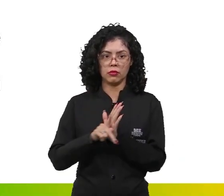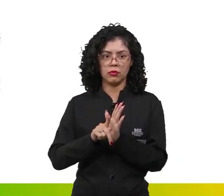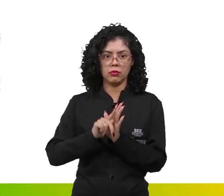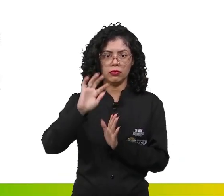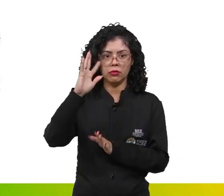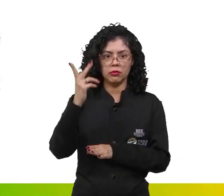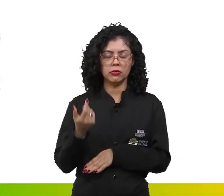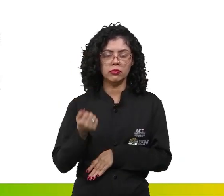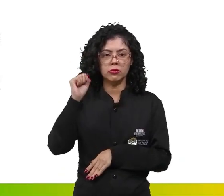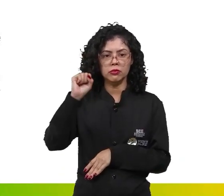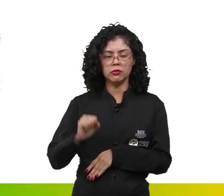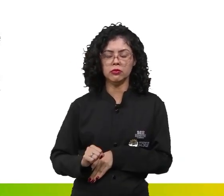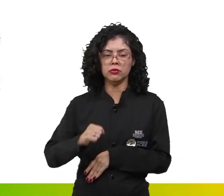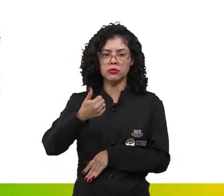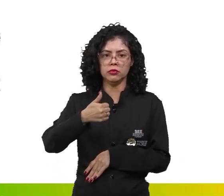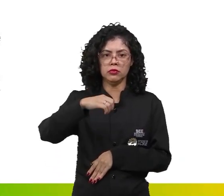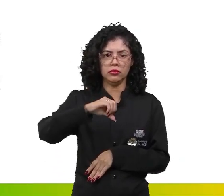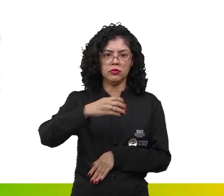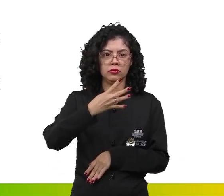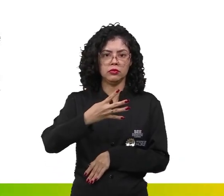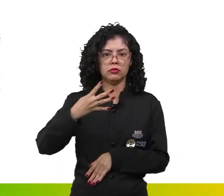na África do Sul em